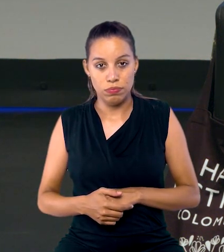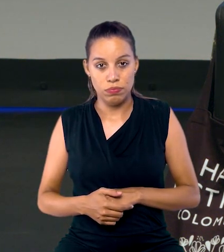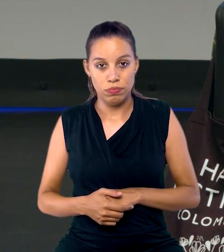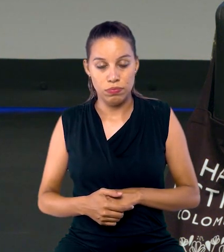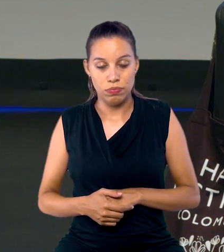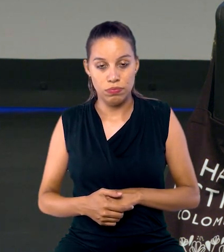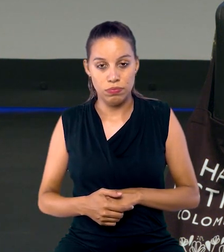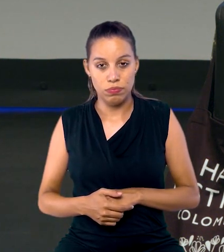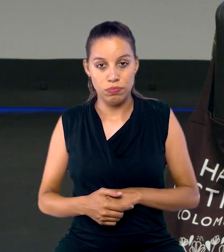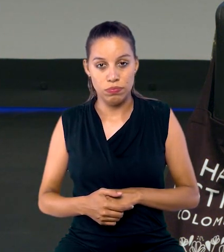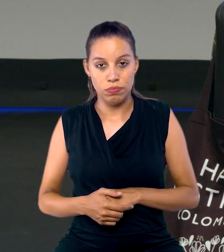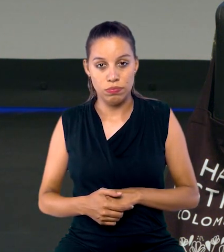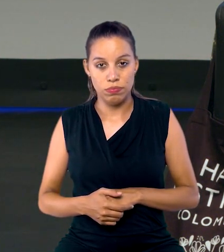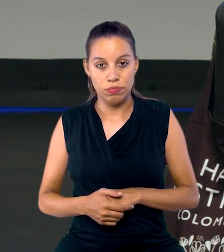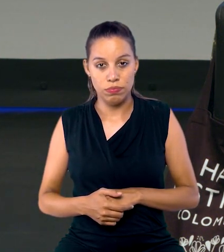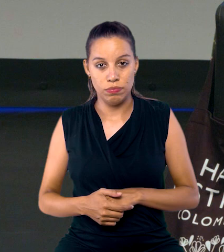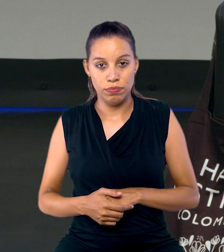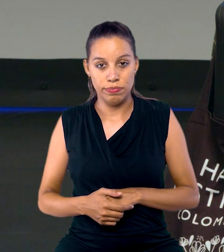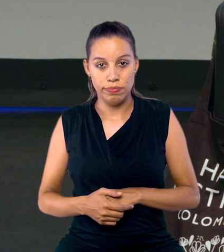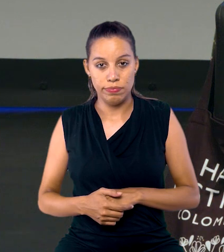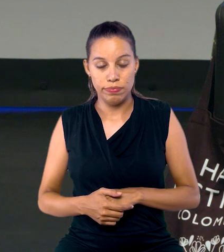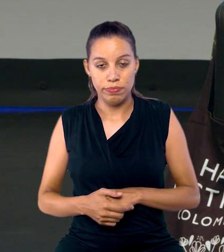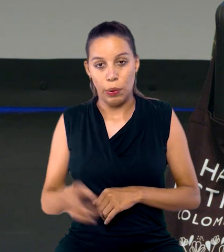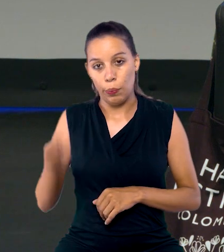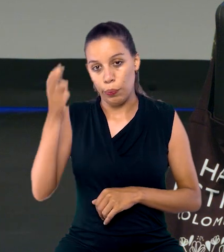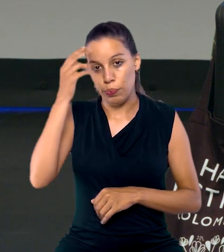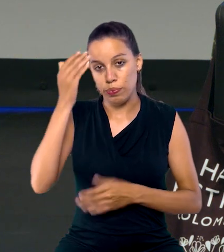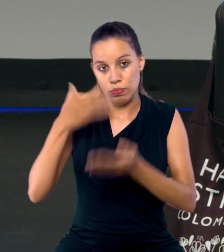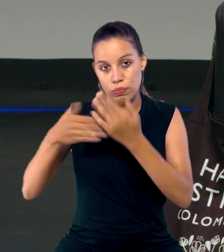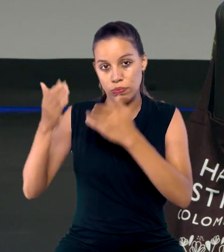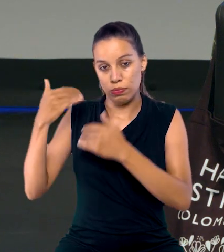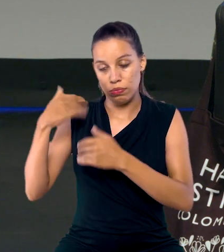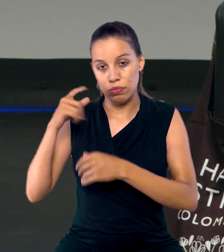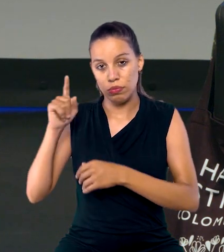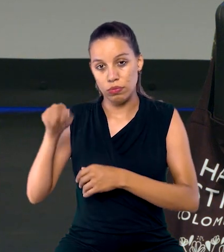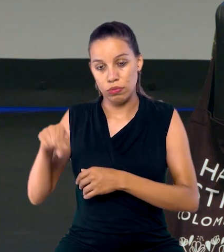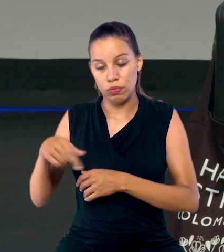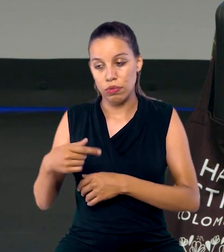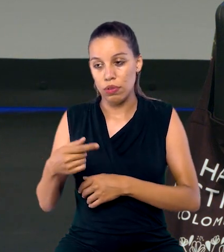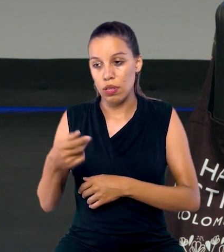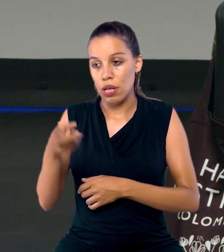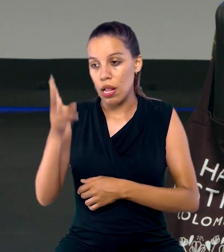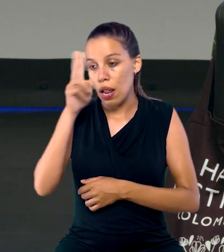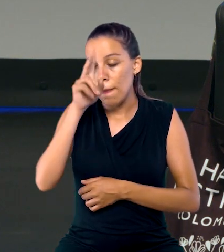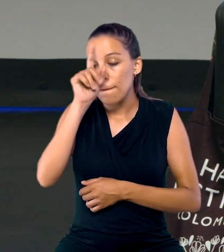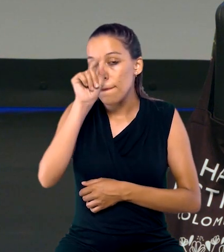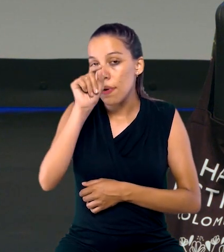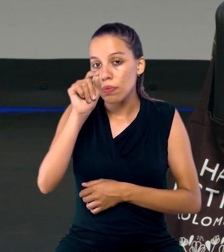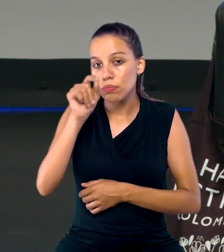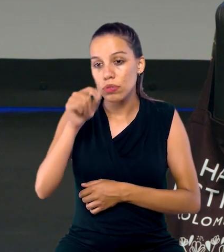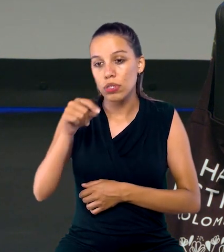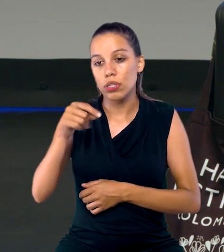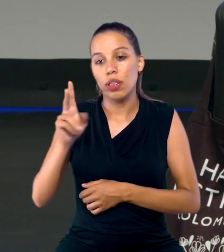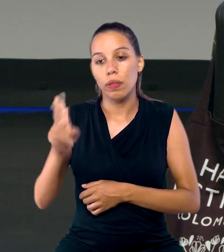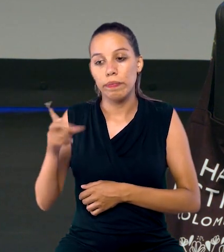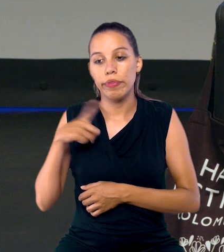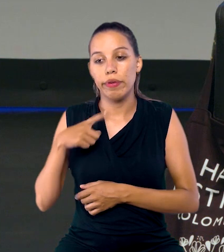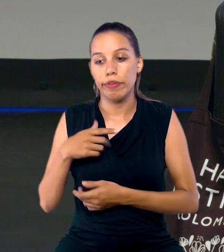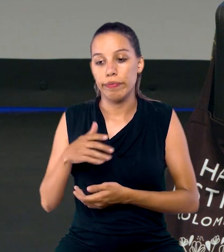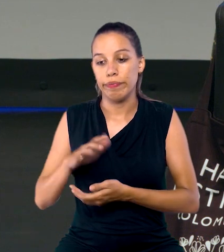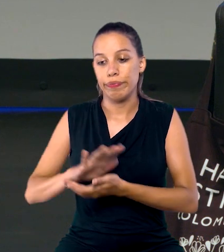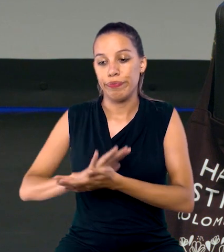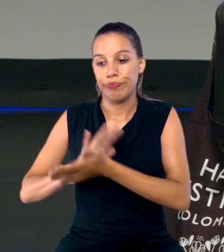A herança colonial, esse acúmulo de propriedades, ele é o lembrete do etnogenocídio,